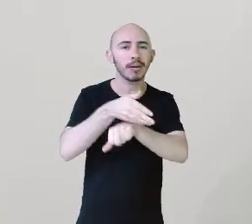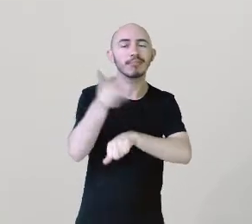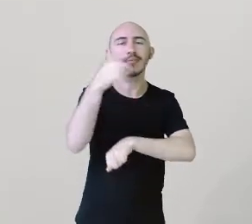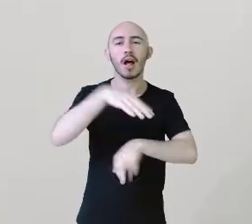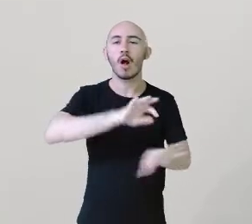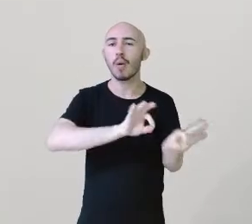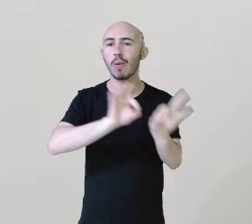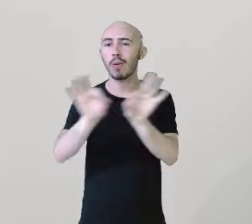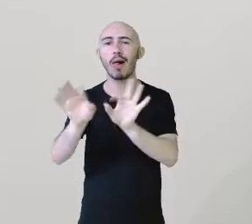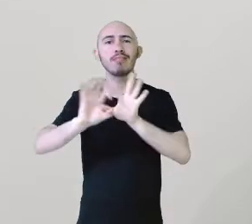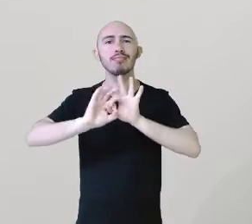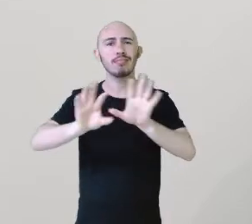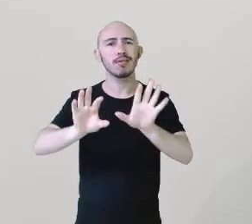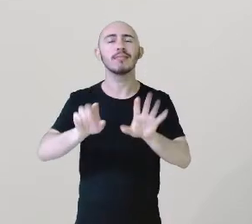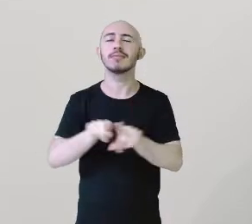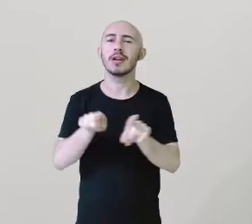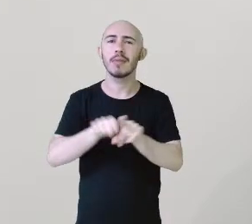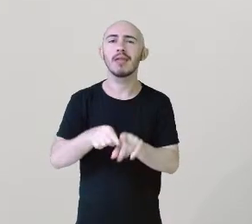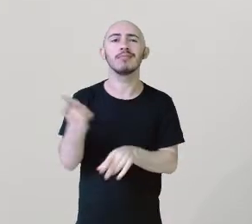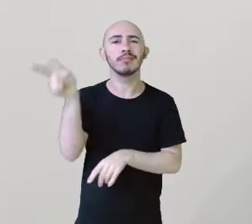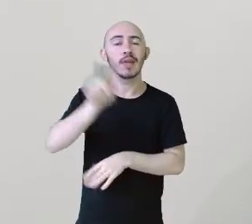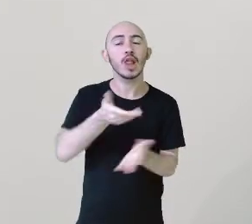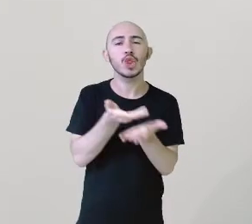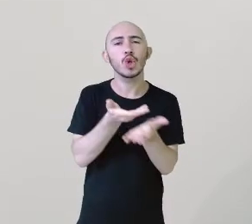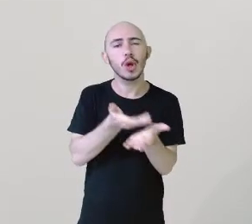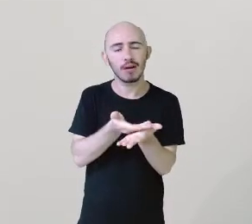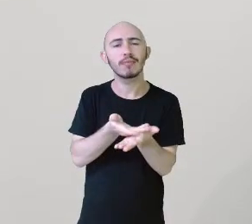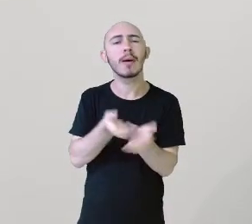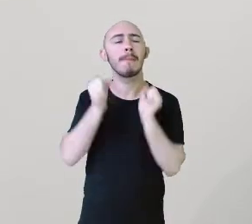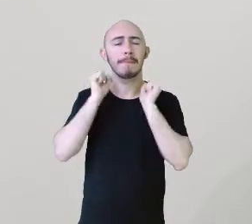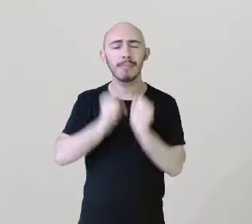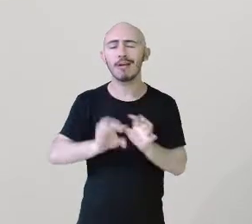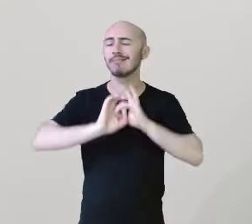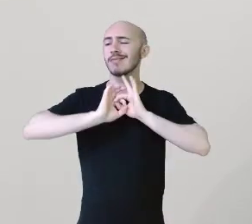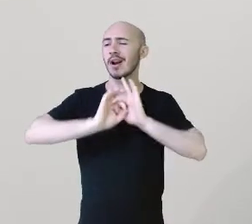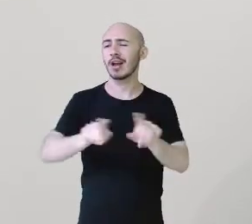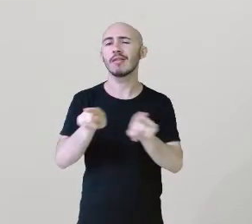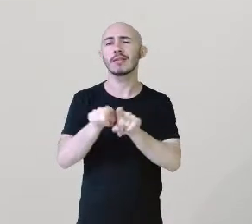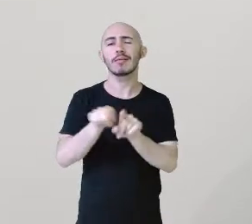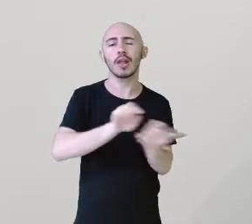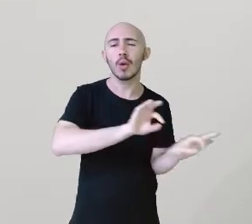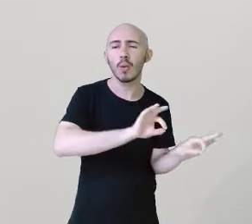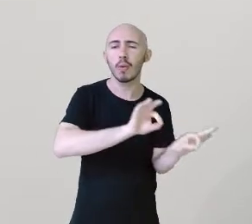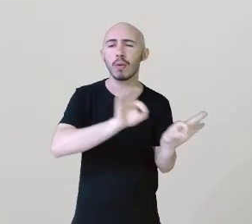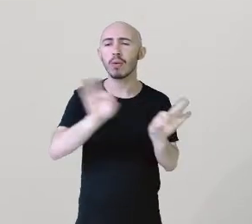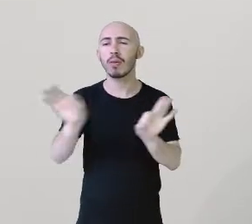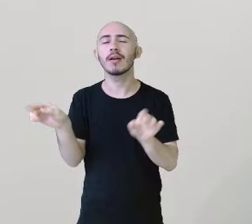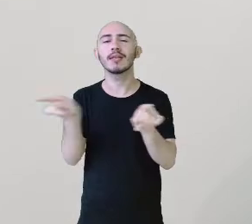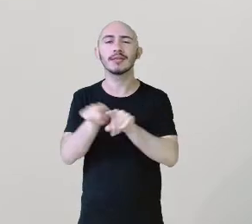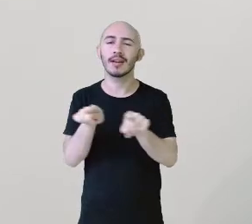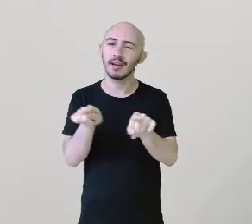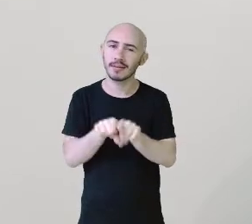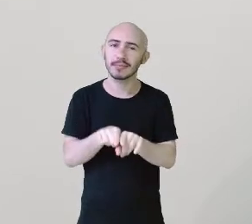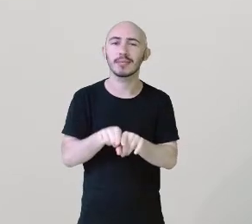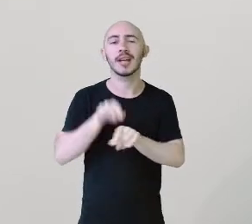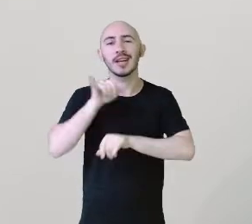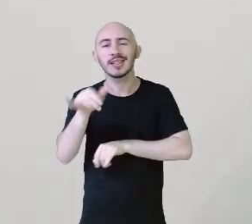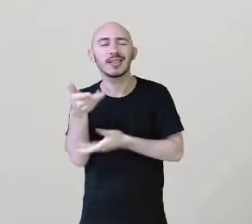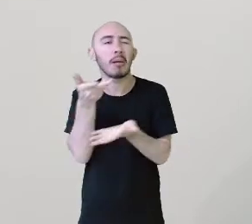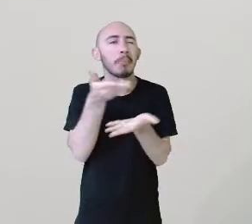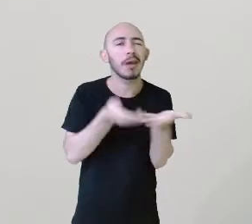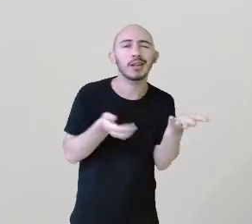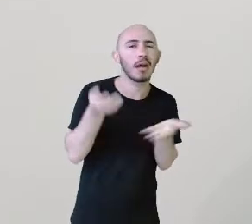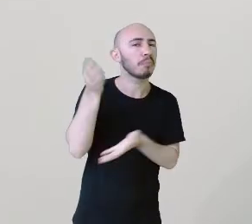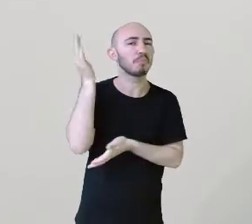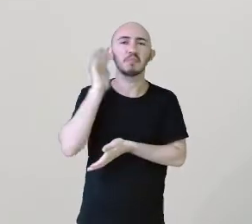assiste também se quiser rever alguns conceitos, algumas coisas que vocês acharam interessante ou que vocês não conseguiram pegar durante a aula, quer rever,